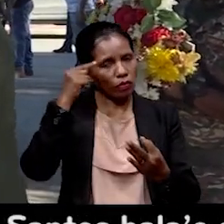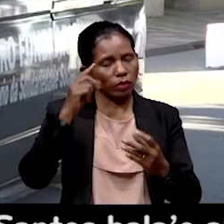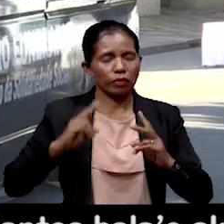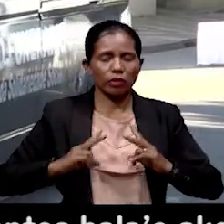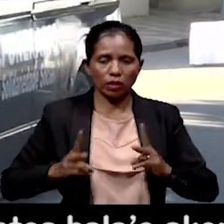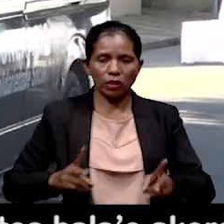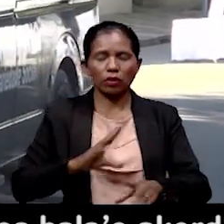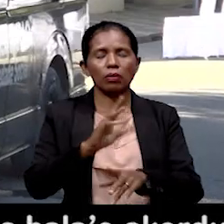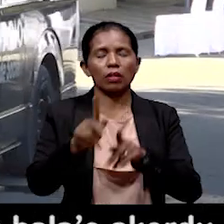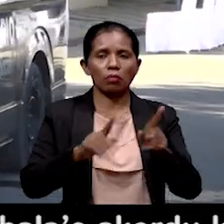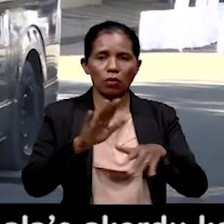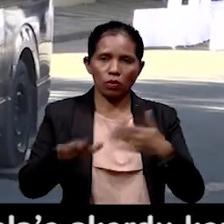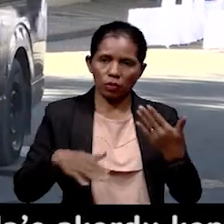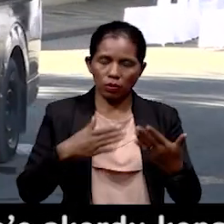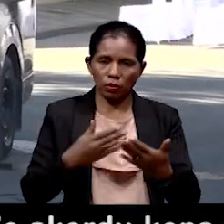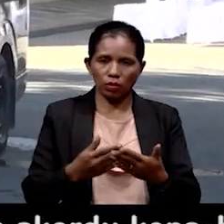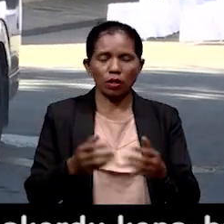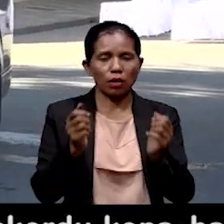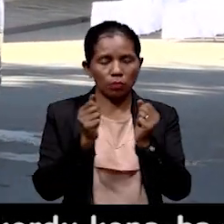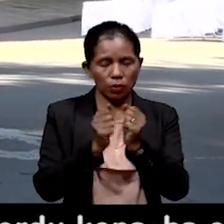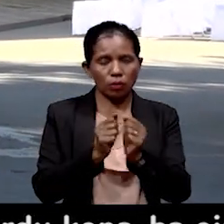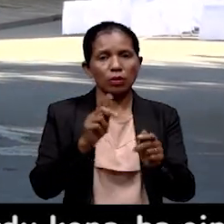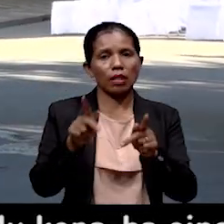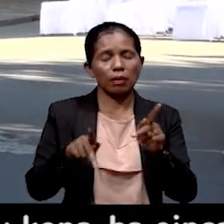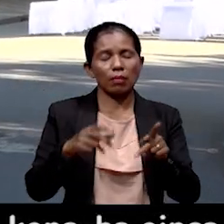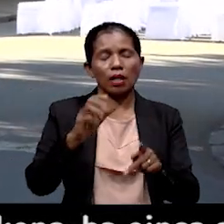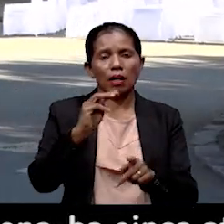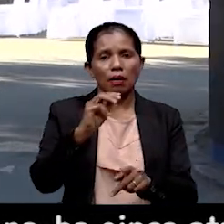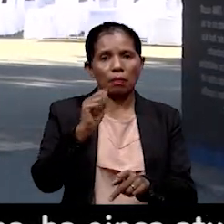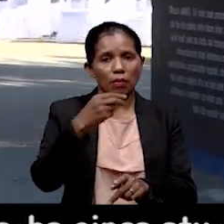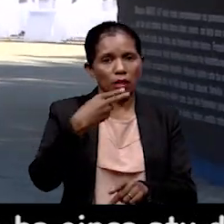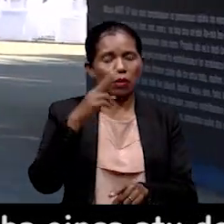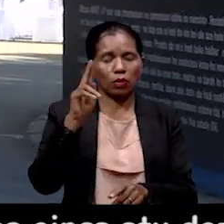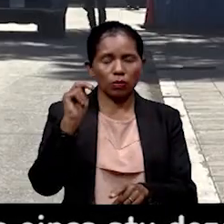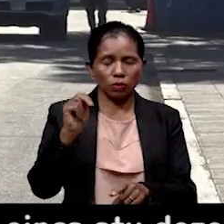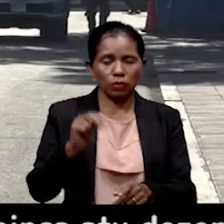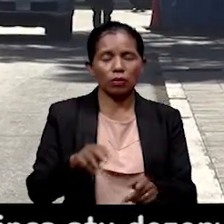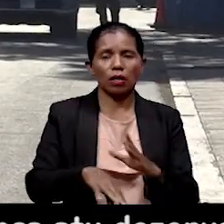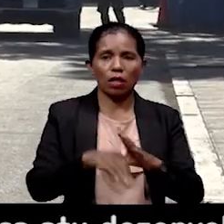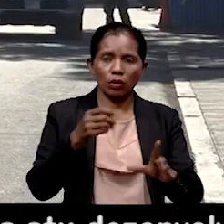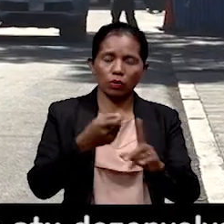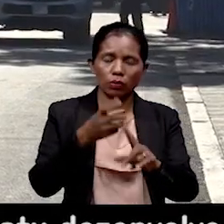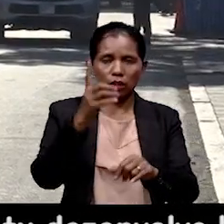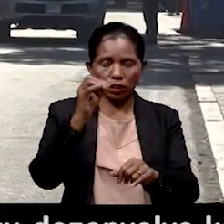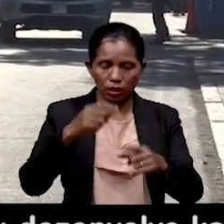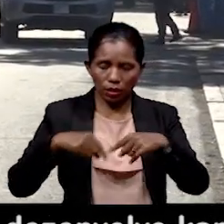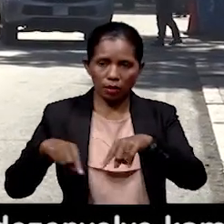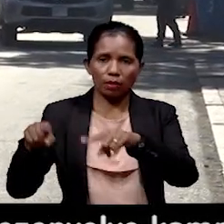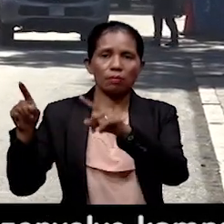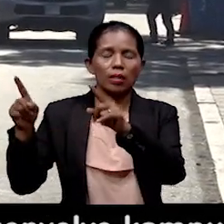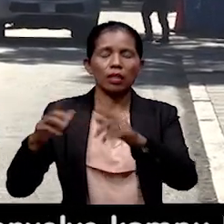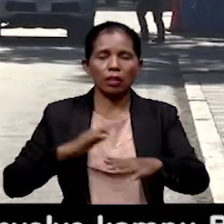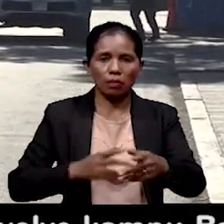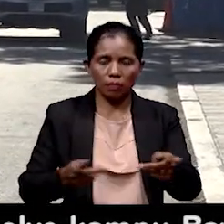Komunidade no entidades acompanha saudoso Mahunu Bulere Karatayano, sai husi capital dili, bani Moris Fatin e a